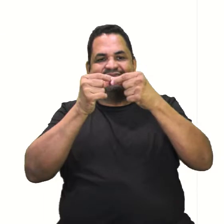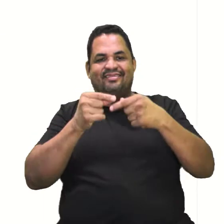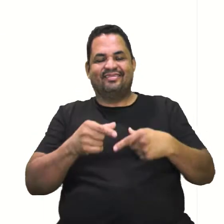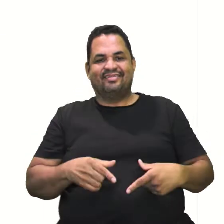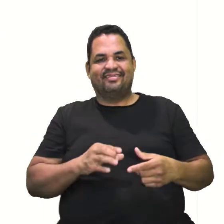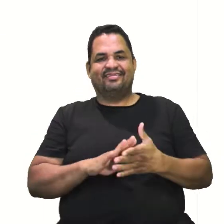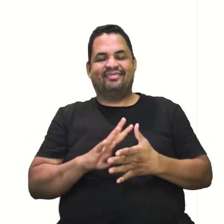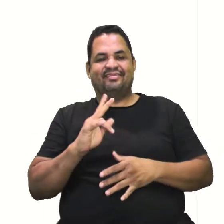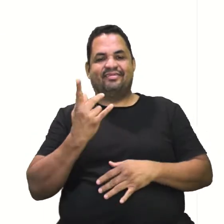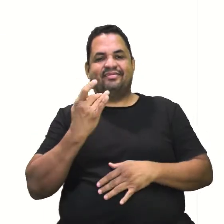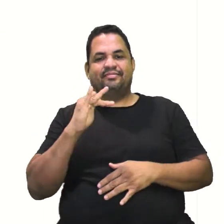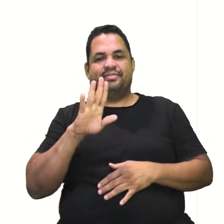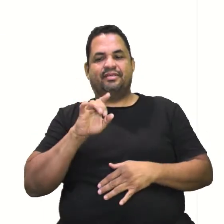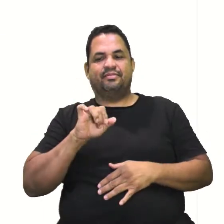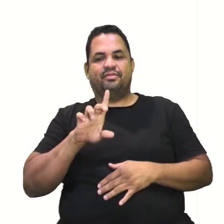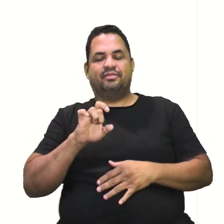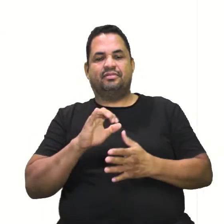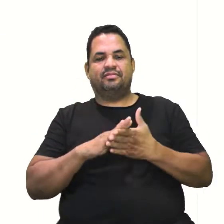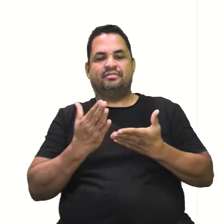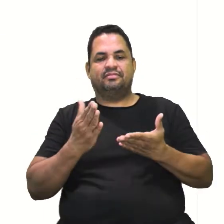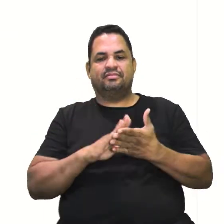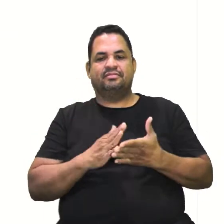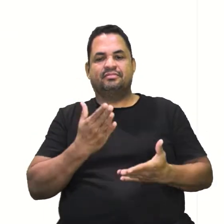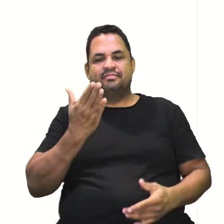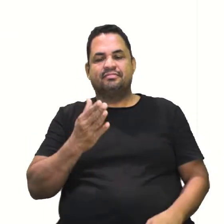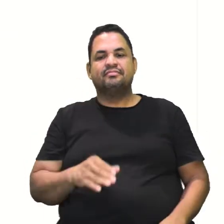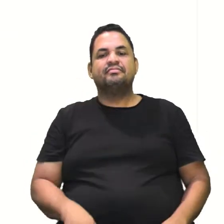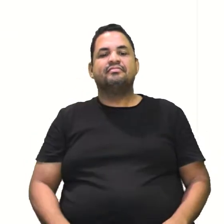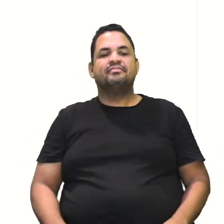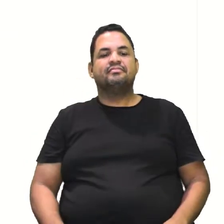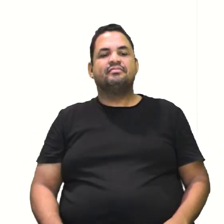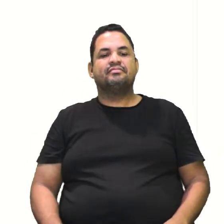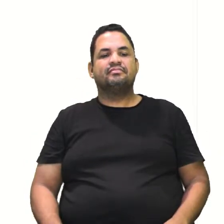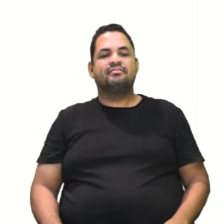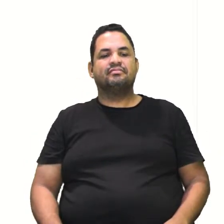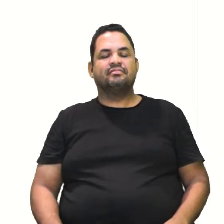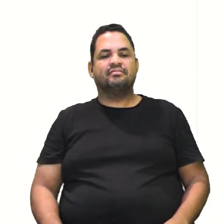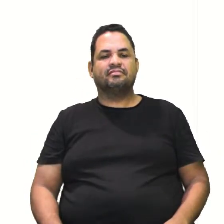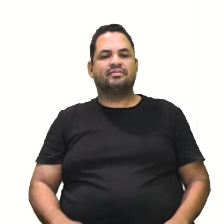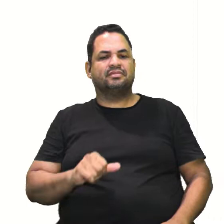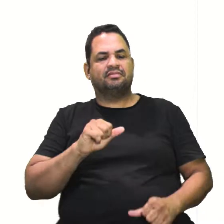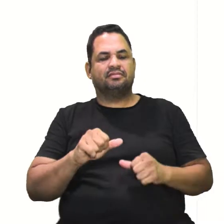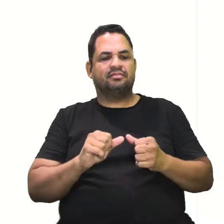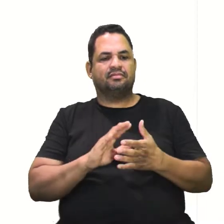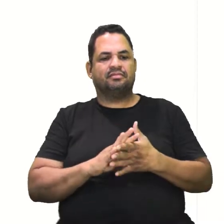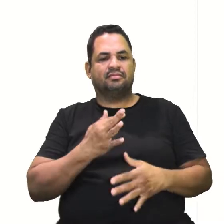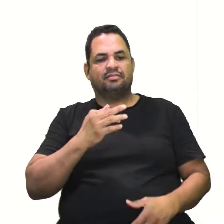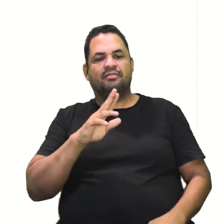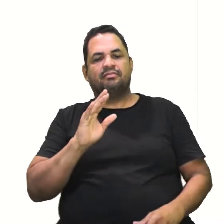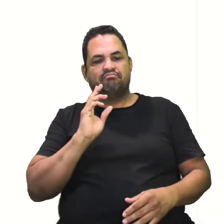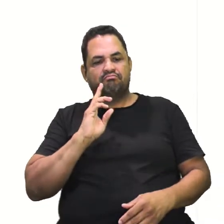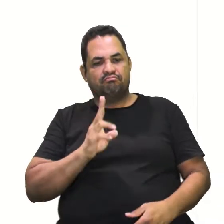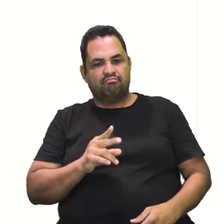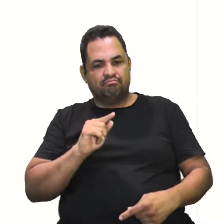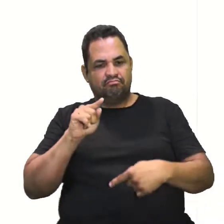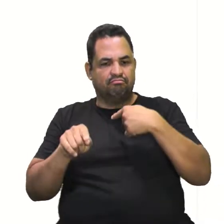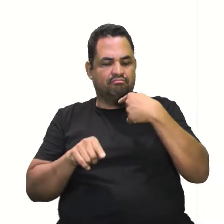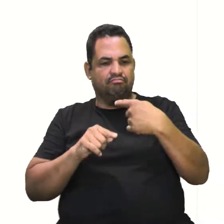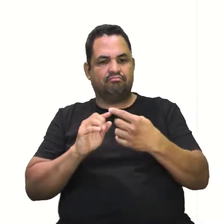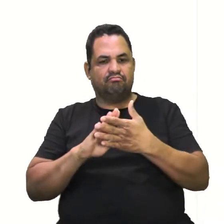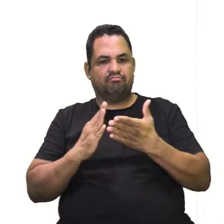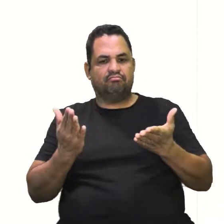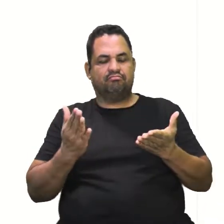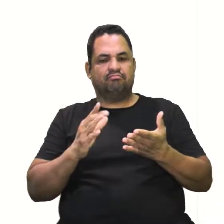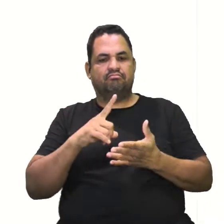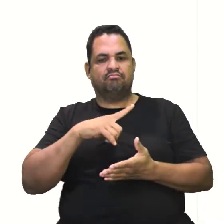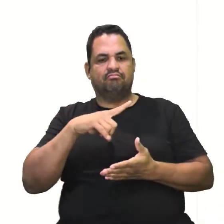a parte da hipérbole, né? Vamos aos elementos? Vamos. Não muda muita coisa, né? F1 e F2 continuam sendo os focos, só